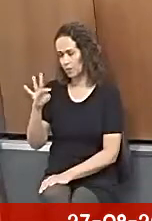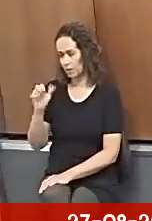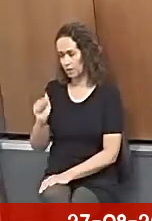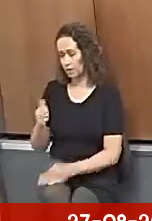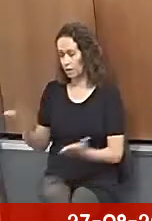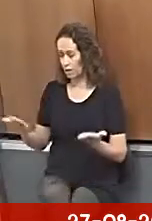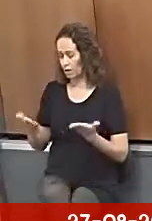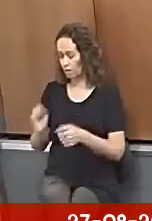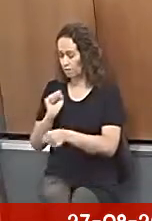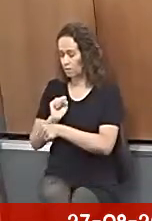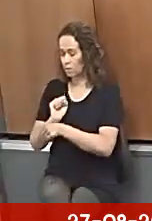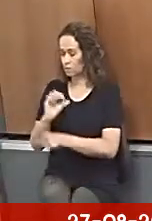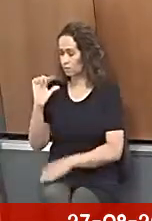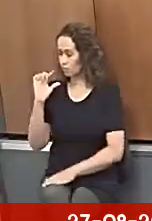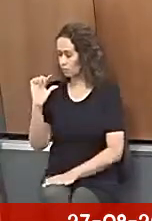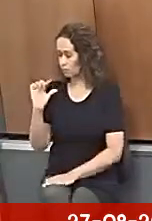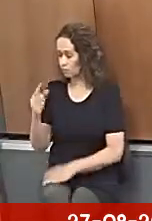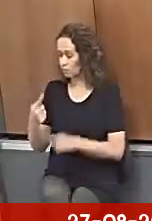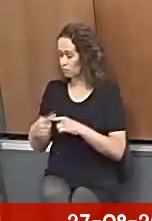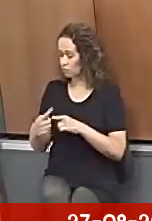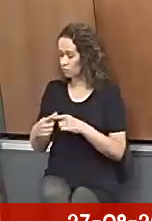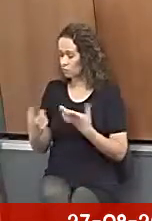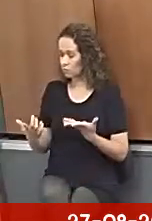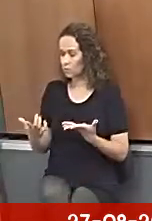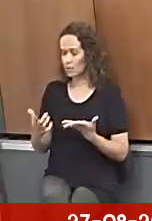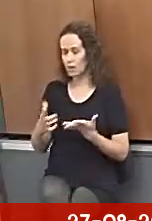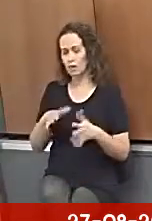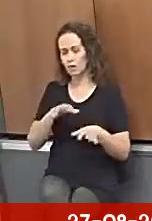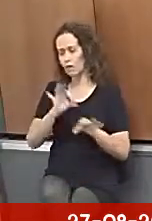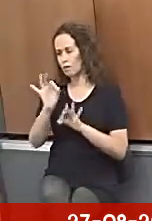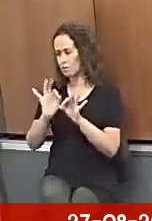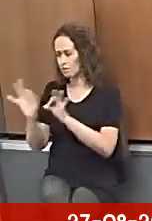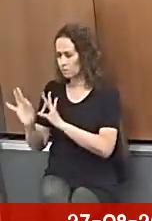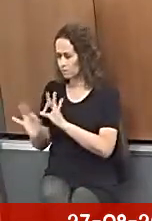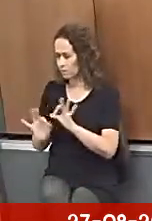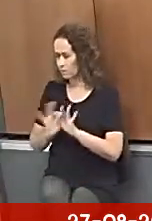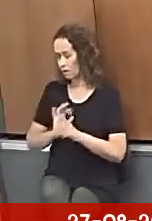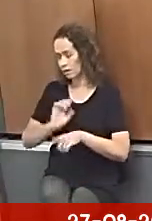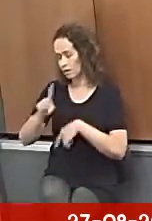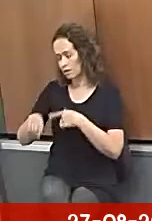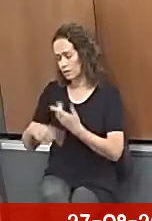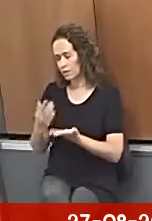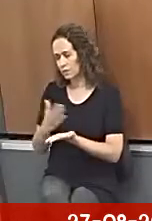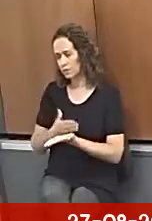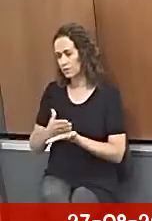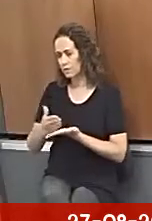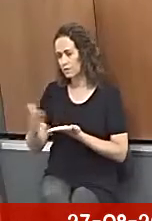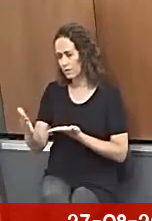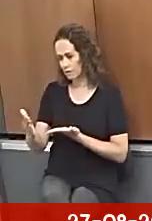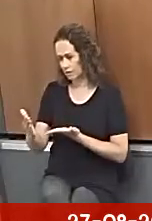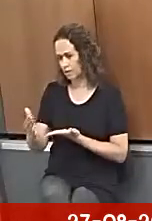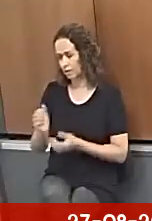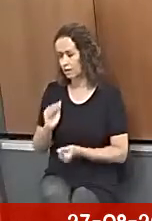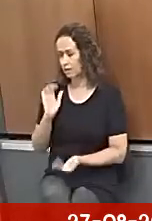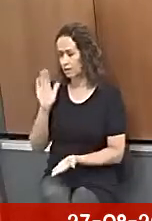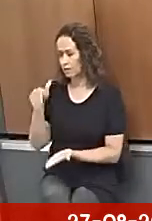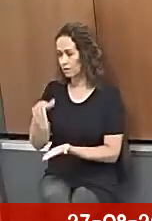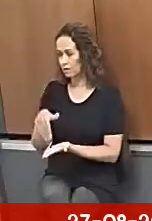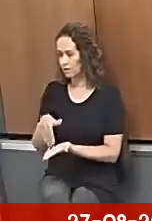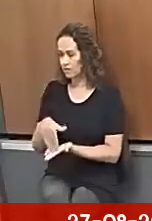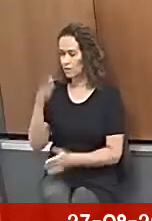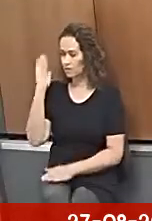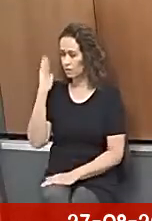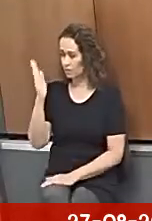chegada do presidente da comissão deputado professor o enbrel e aí damos início e na seqüência até o final